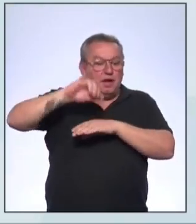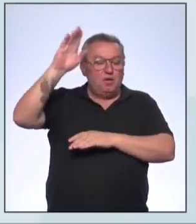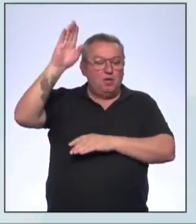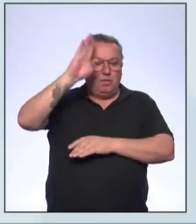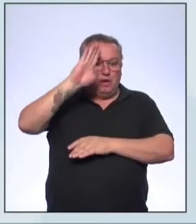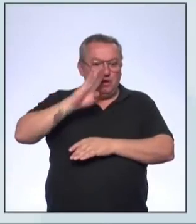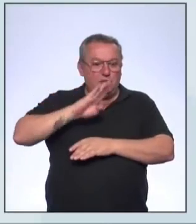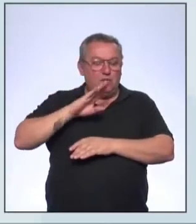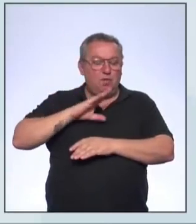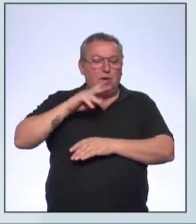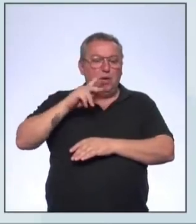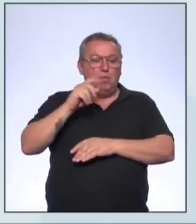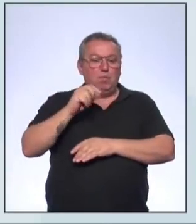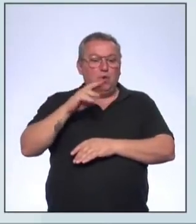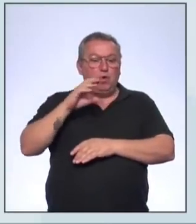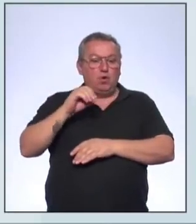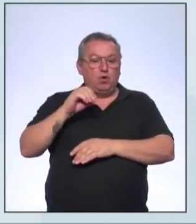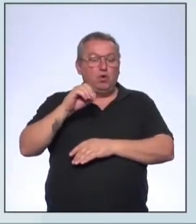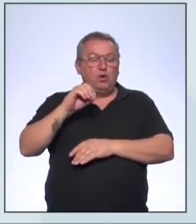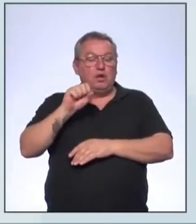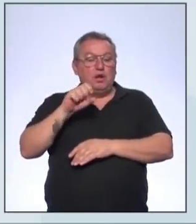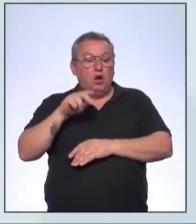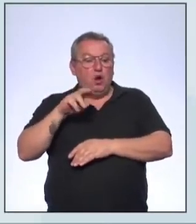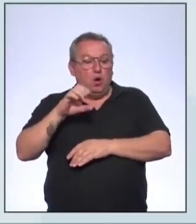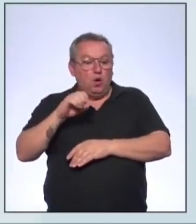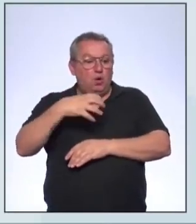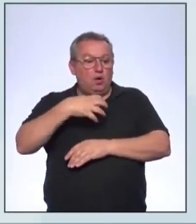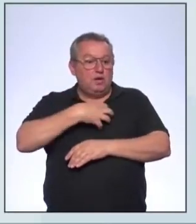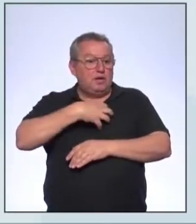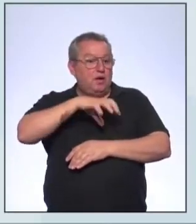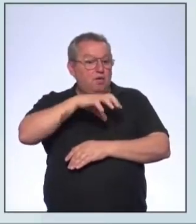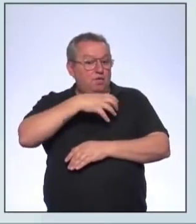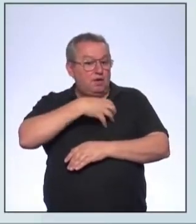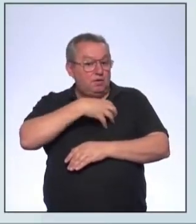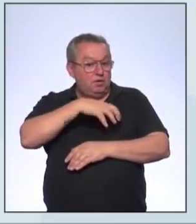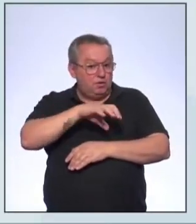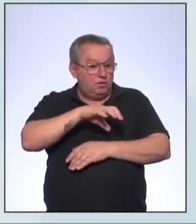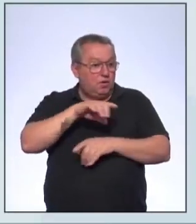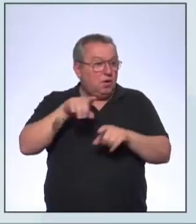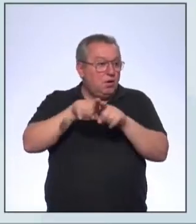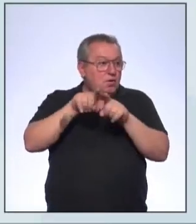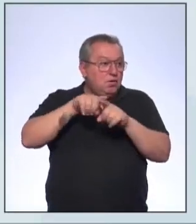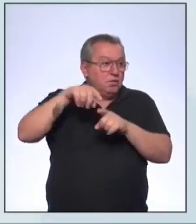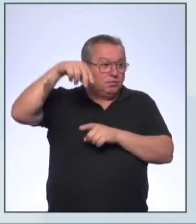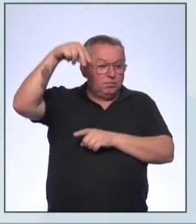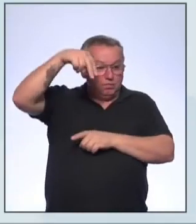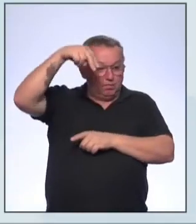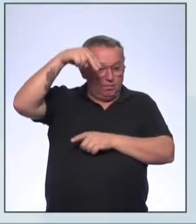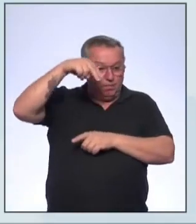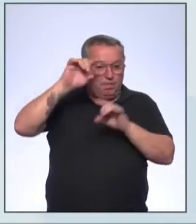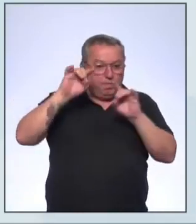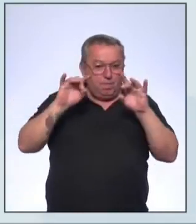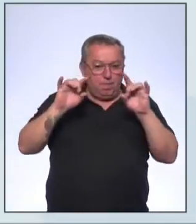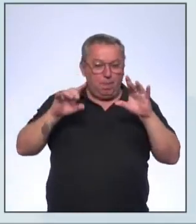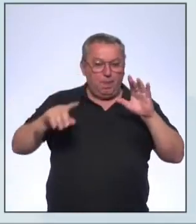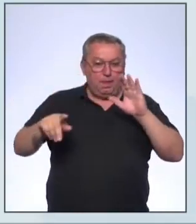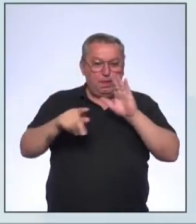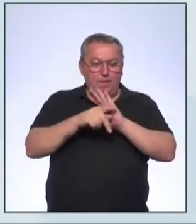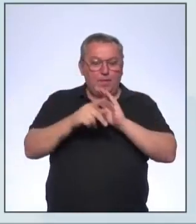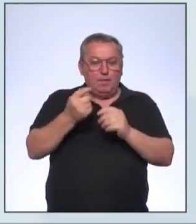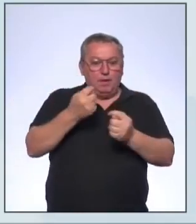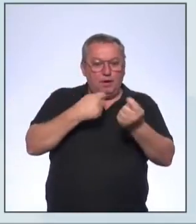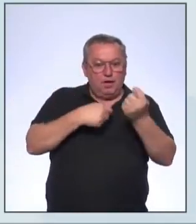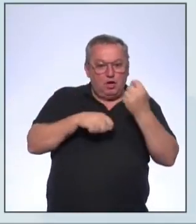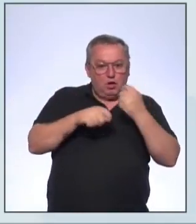começa em Porto Seguro, depois vai para Salvador. Então, no Nordeste, a especificação aí da primeira